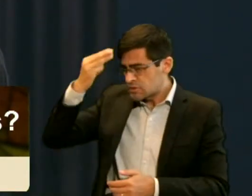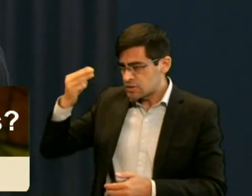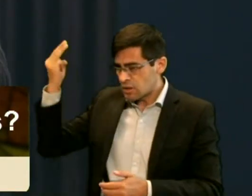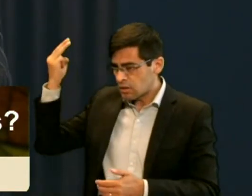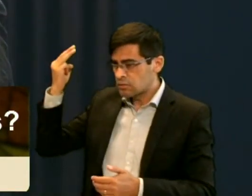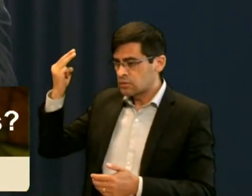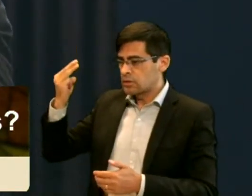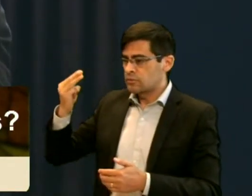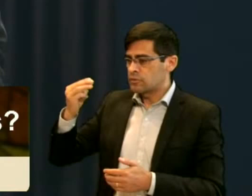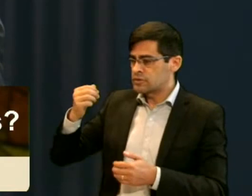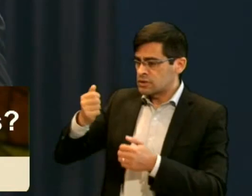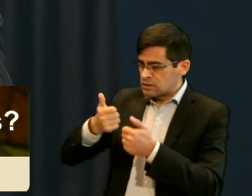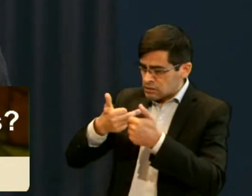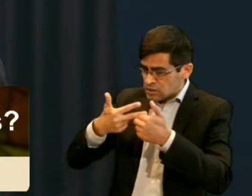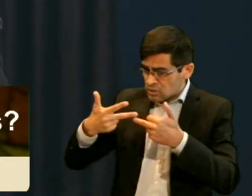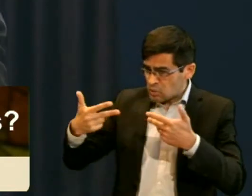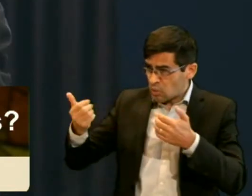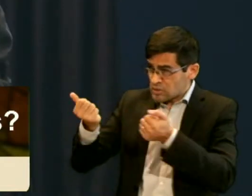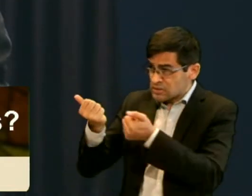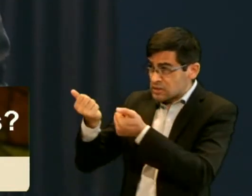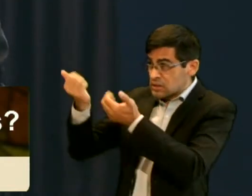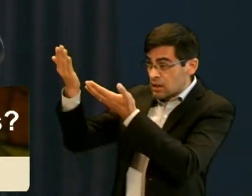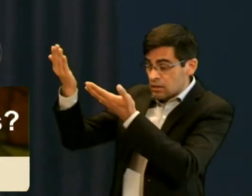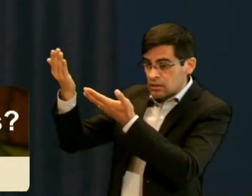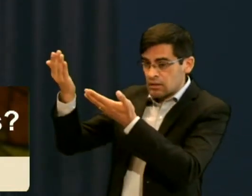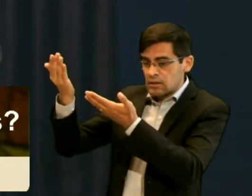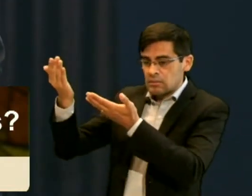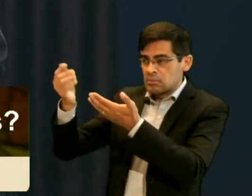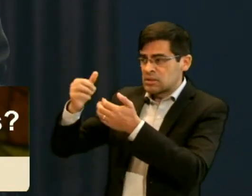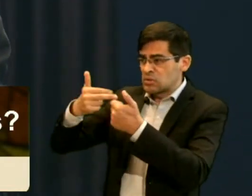entregando algumas coisas para Deus que nem a gente empina pipa.